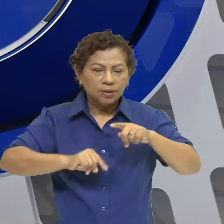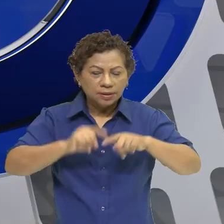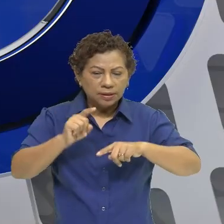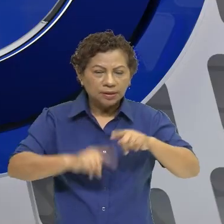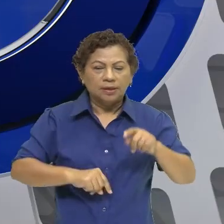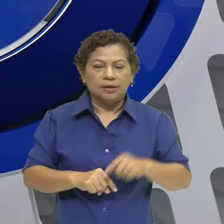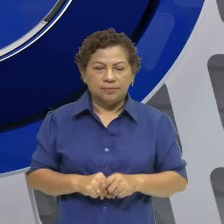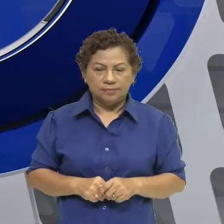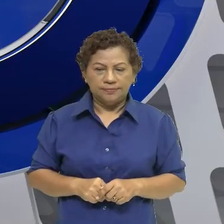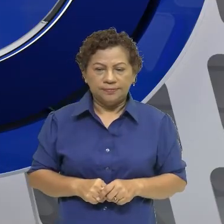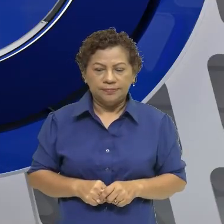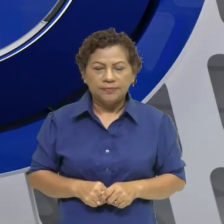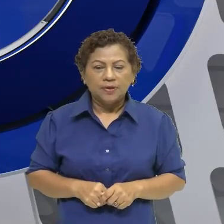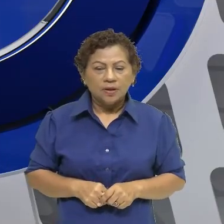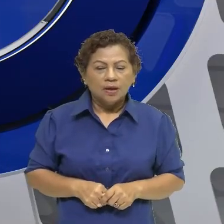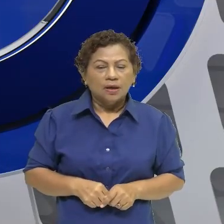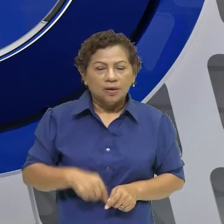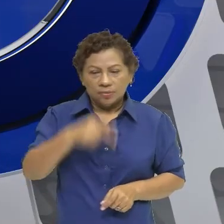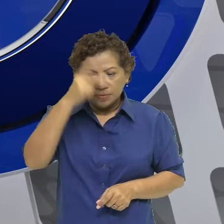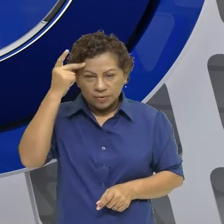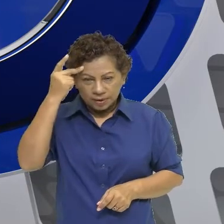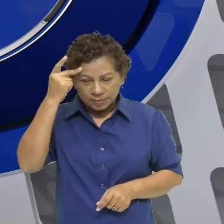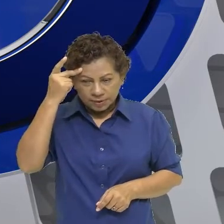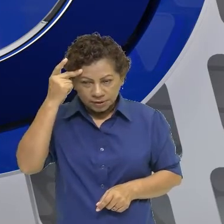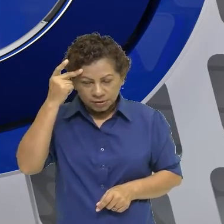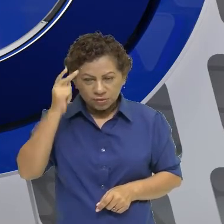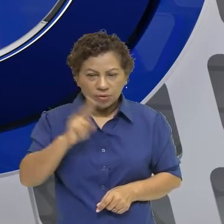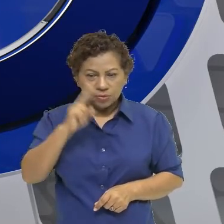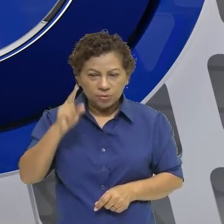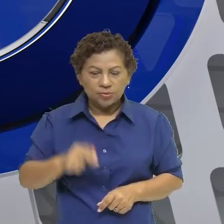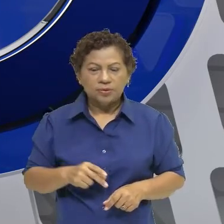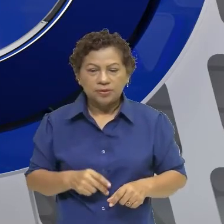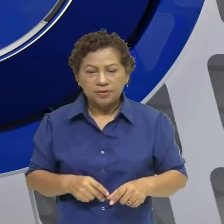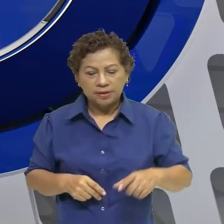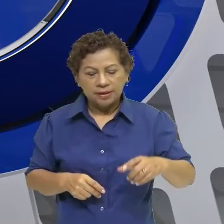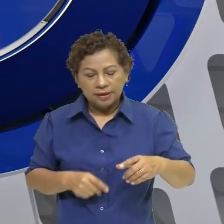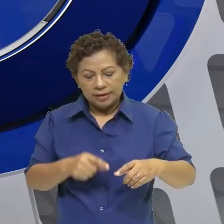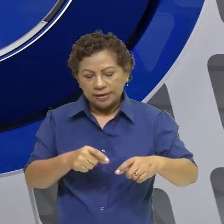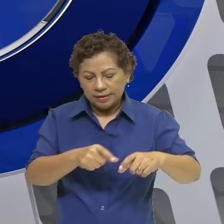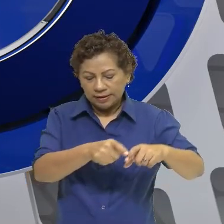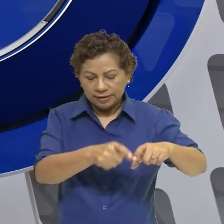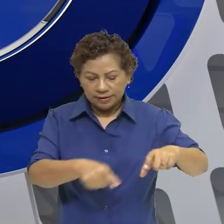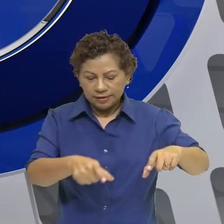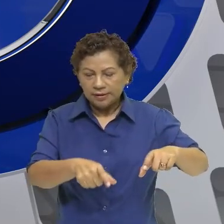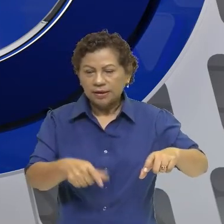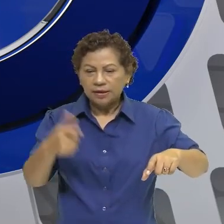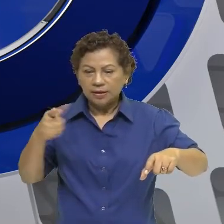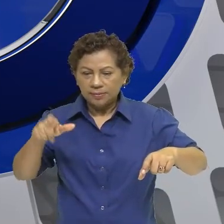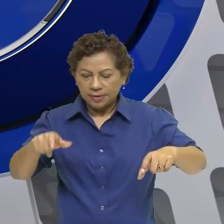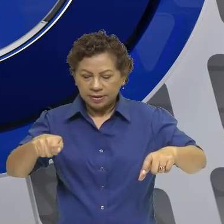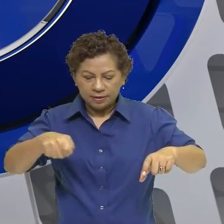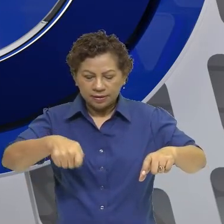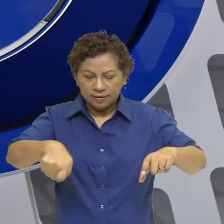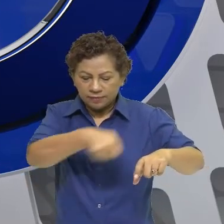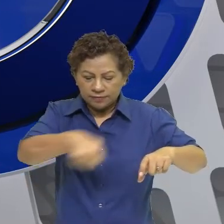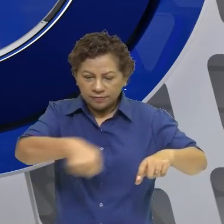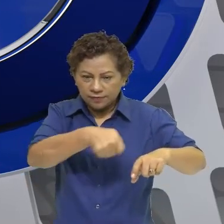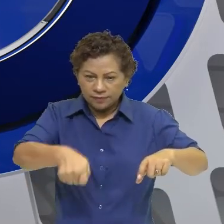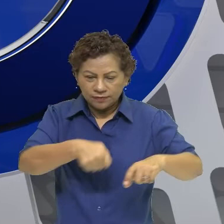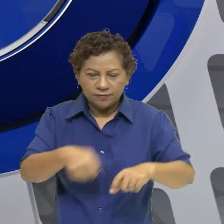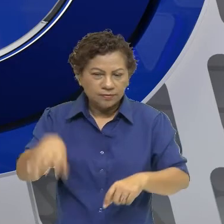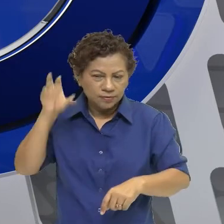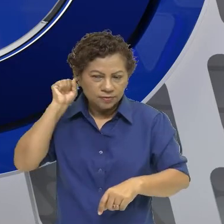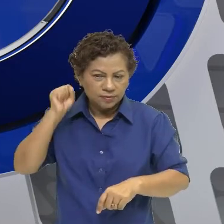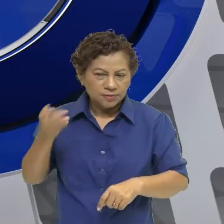pessoa segura o reco-reco e ela arrasta a baqueta nele. Aí ele emite o som. Vamos escutar.